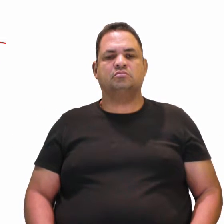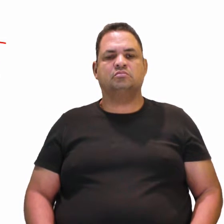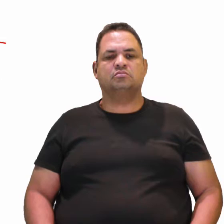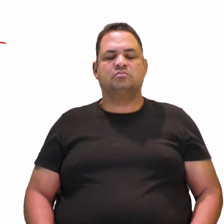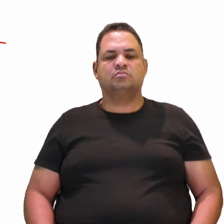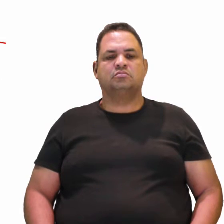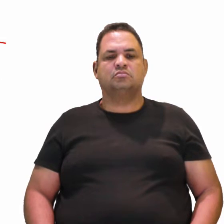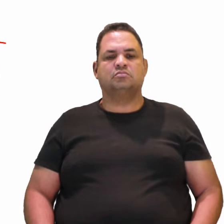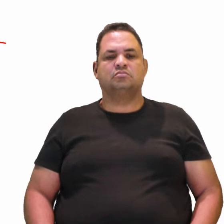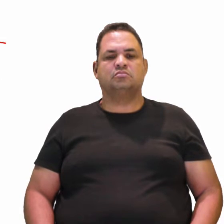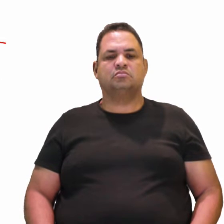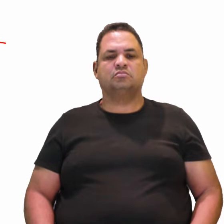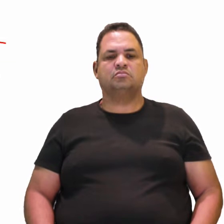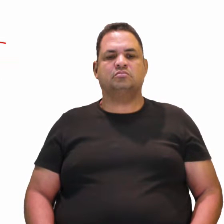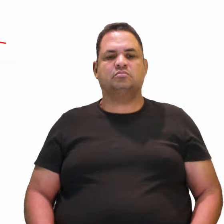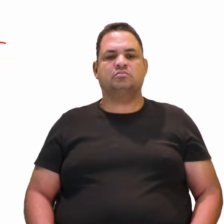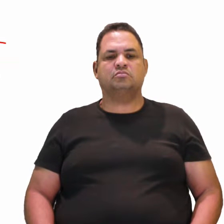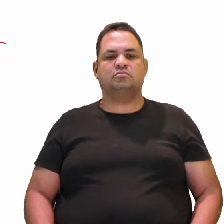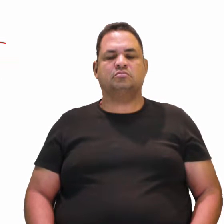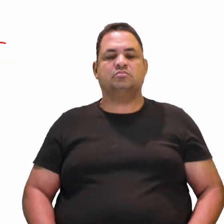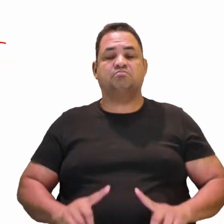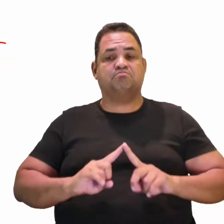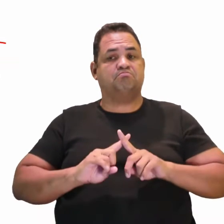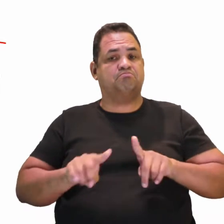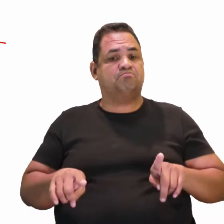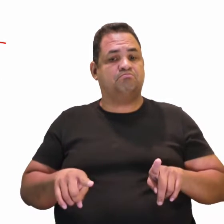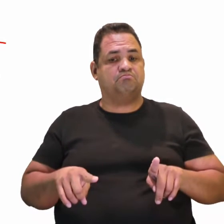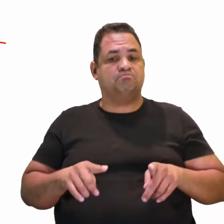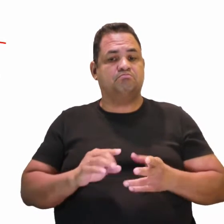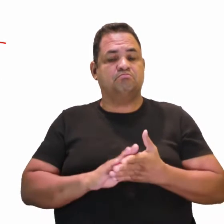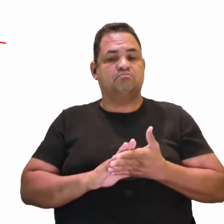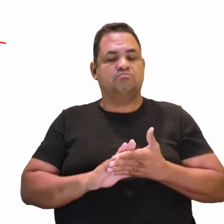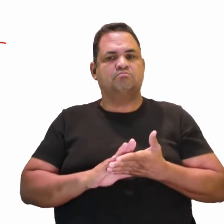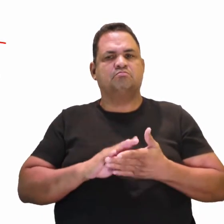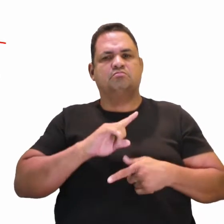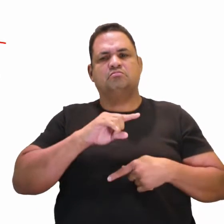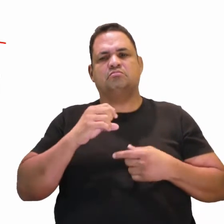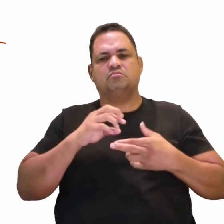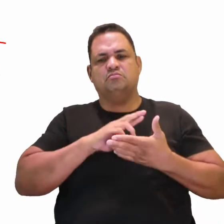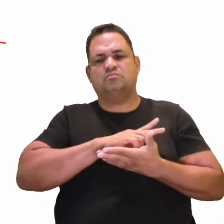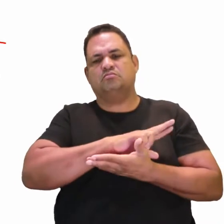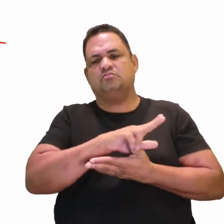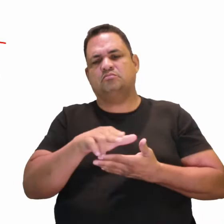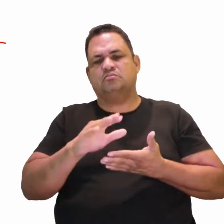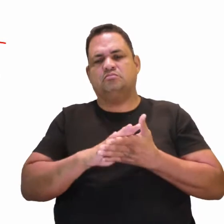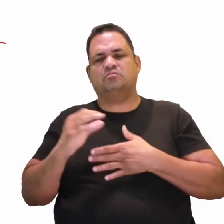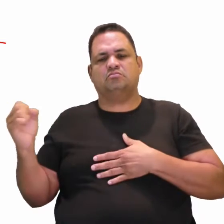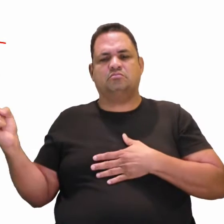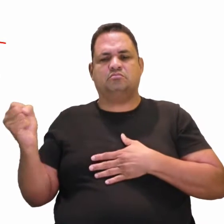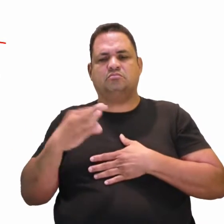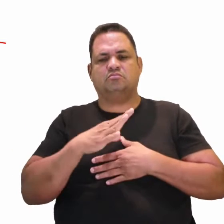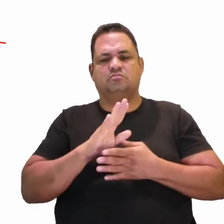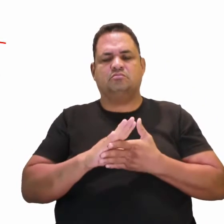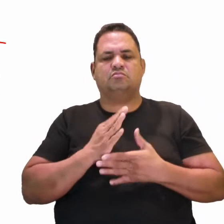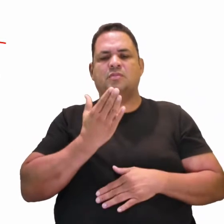unbalanced diet. Então, assim, infelizmente, muitos adolescentes australianos têm uma dieta